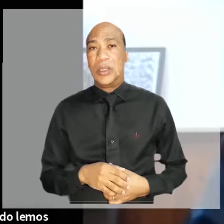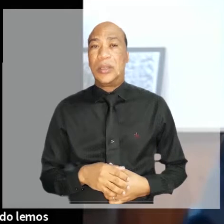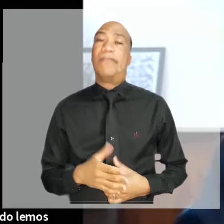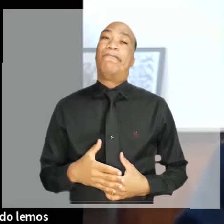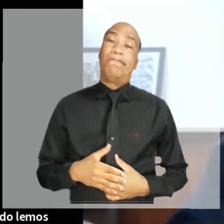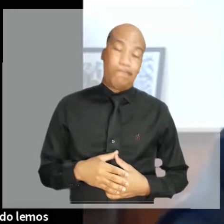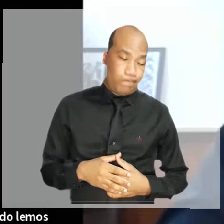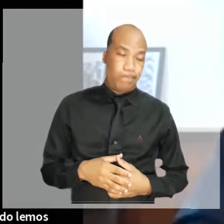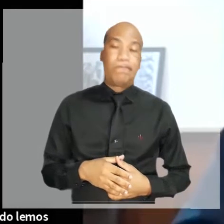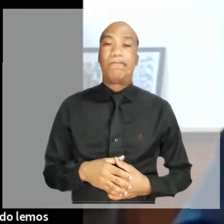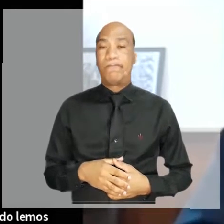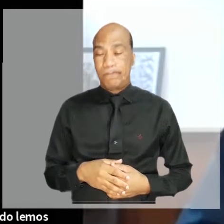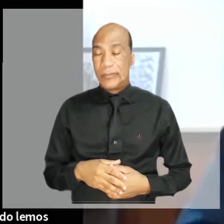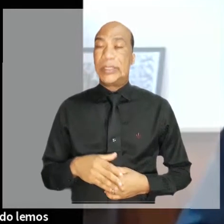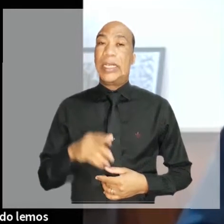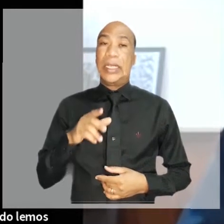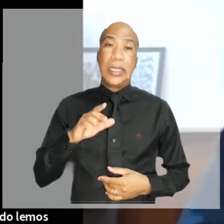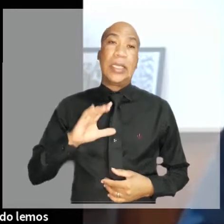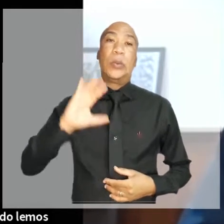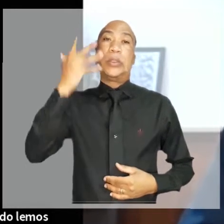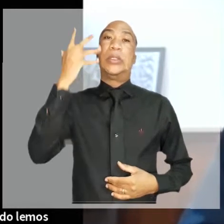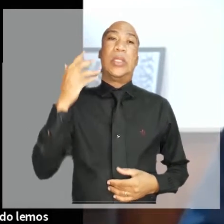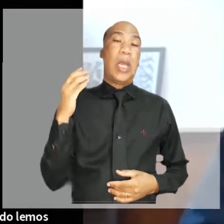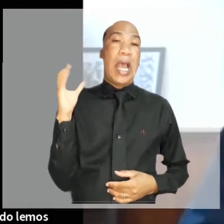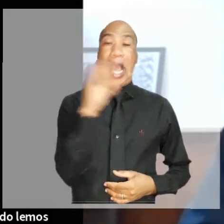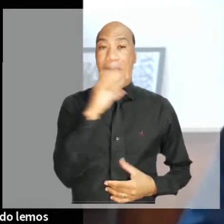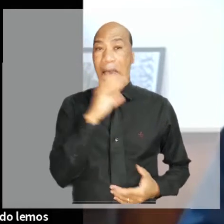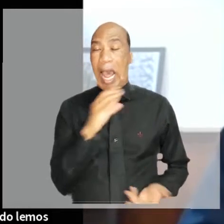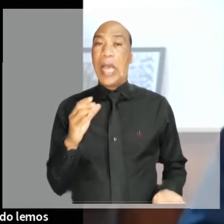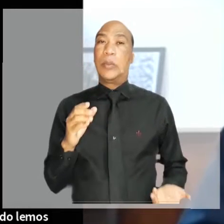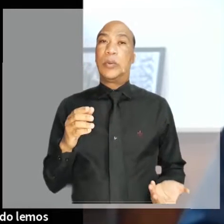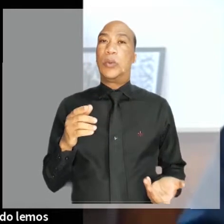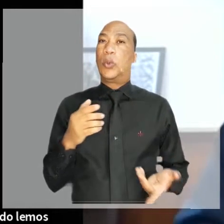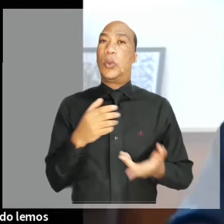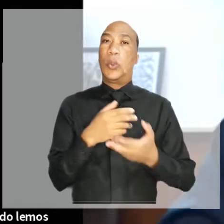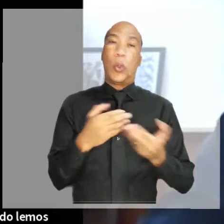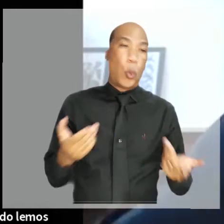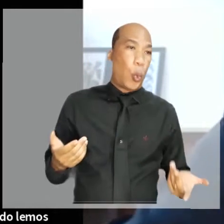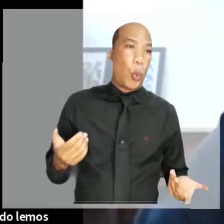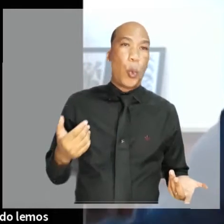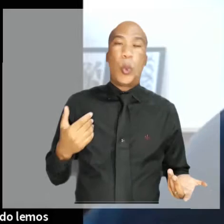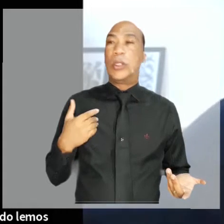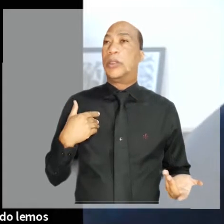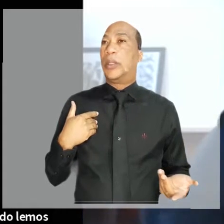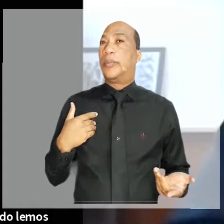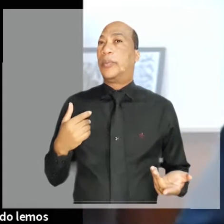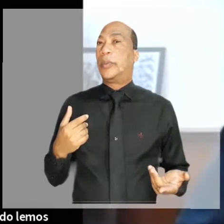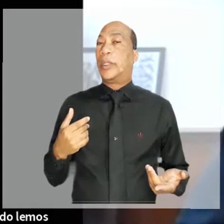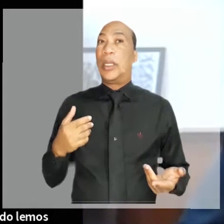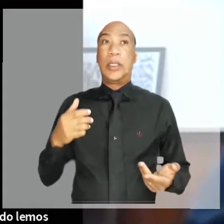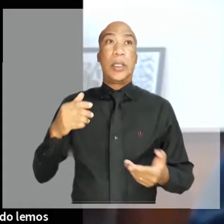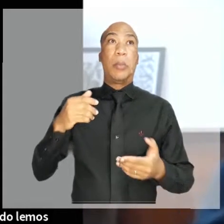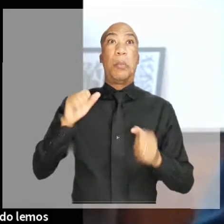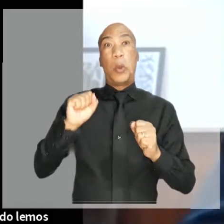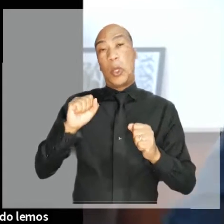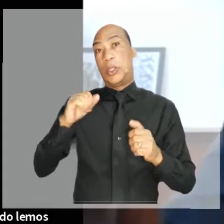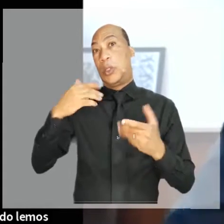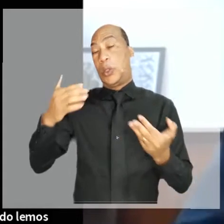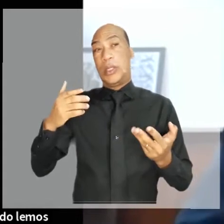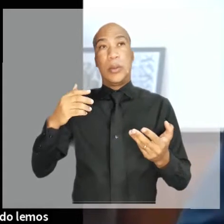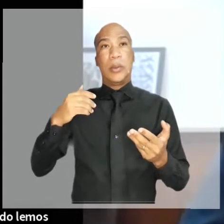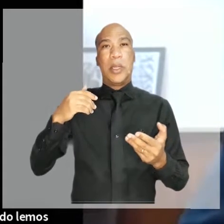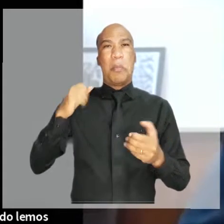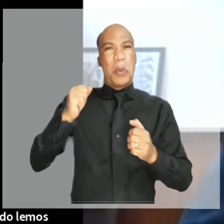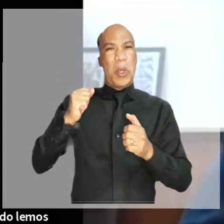um impacto de acelerar essas possibilidades que poderiam, inclusive, levar, às vezes, até 10 anos para se desenvolver, né?